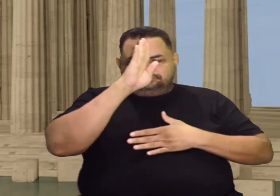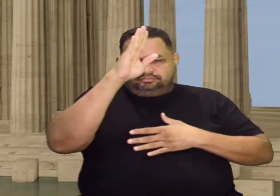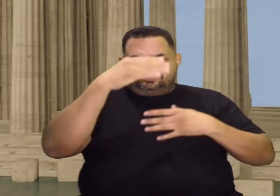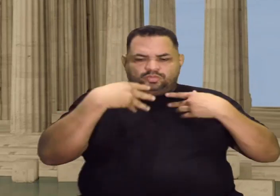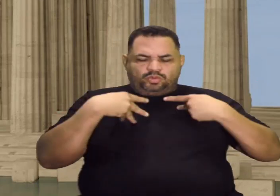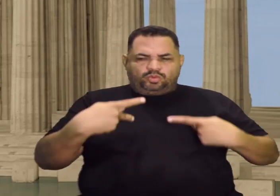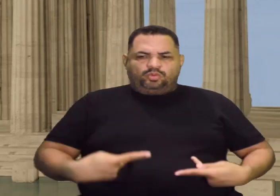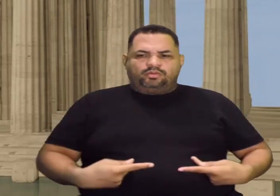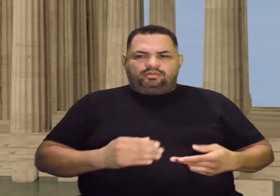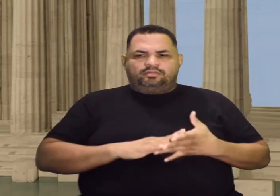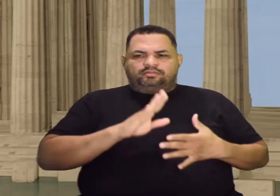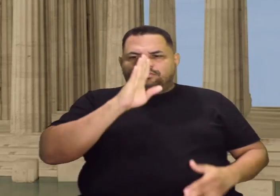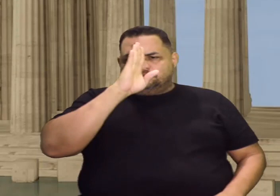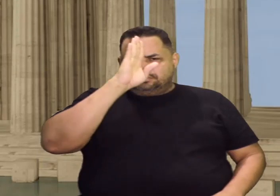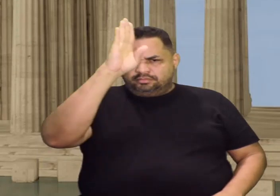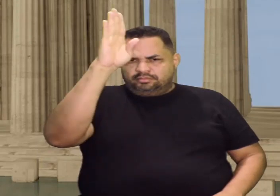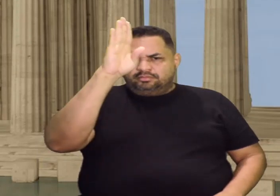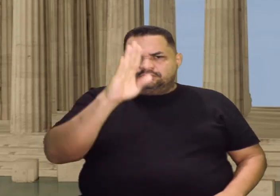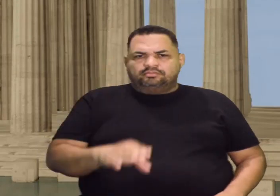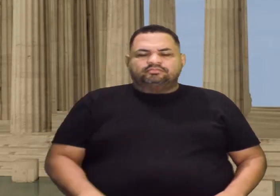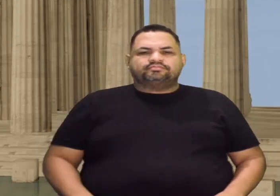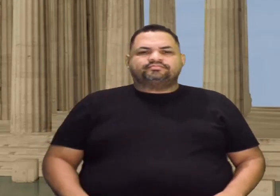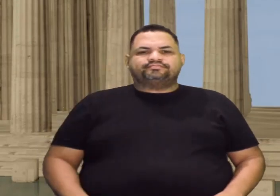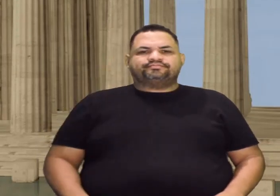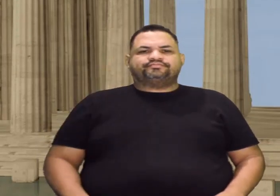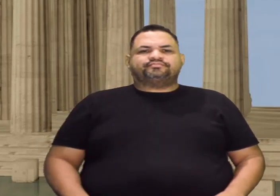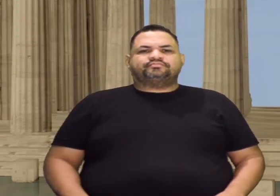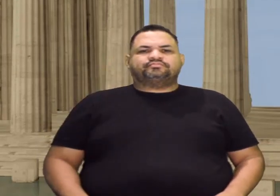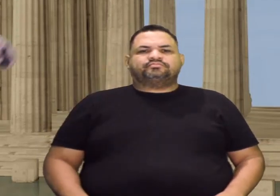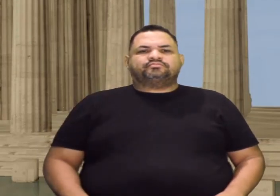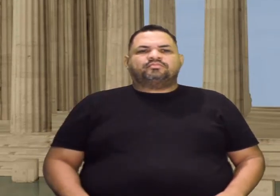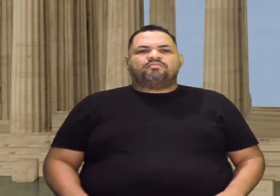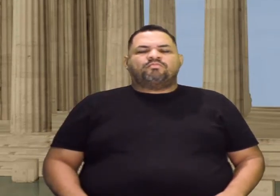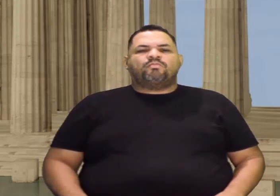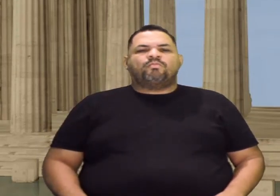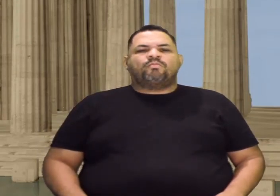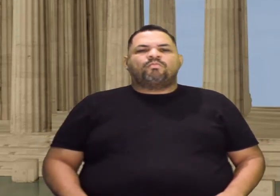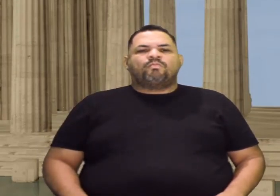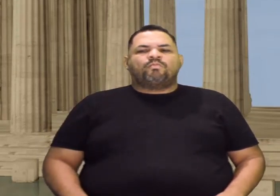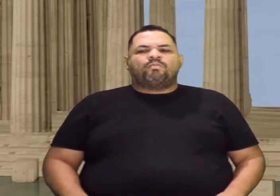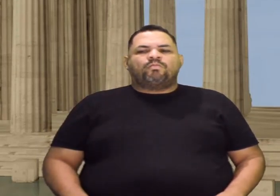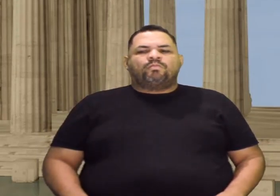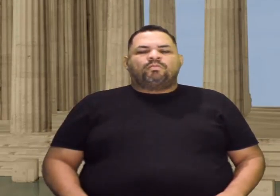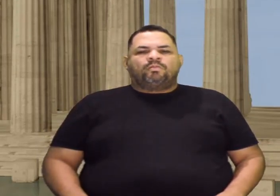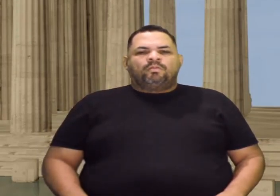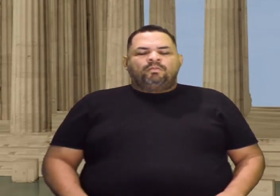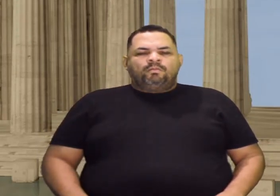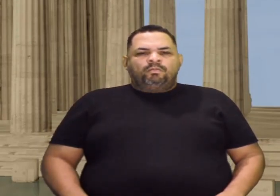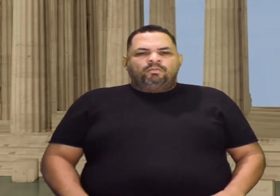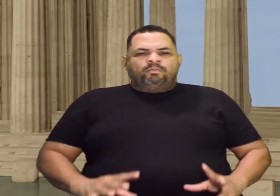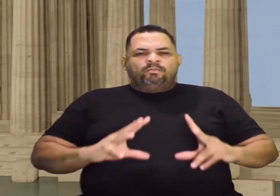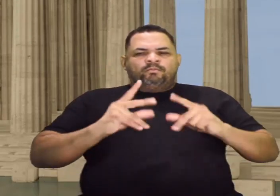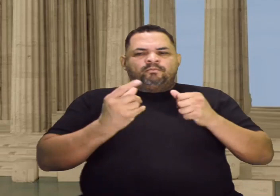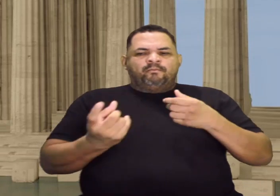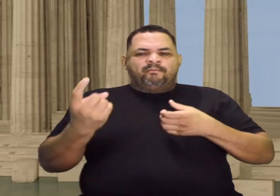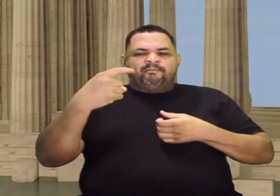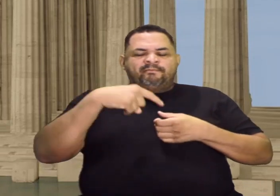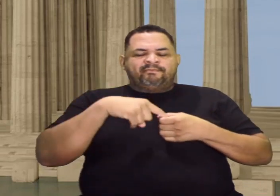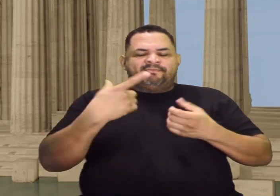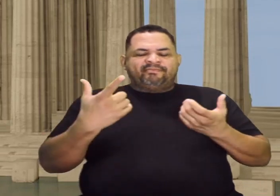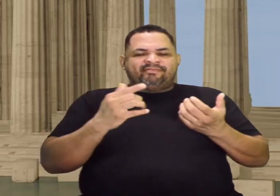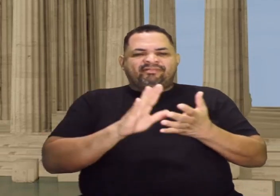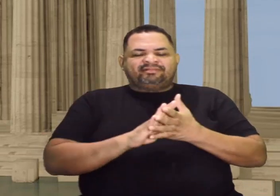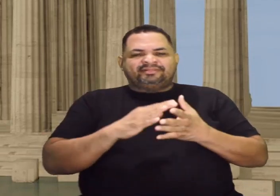humano estava bem no centro, assim, o ser humano, nessa perspectiva. Ou seja, tudo era voltado para o